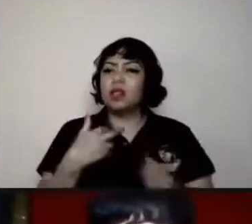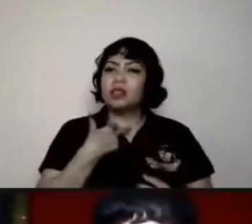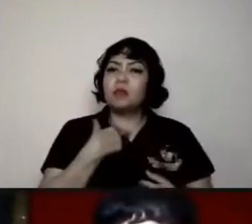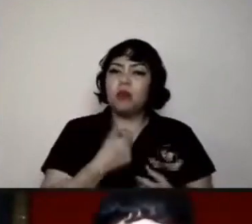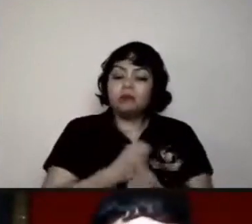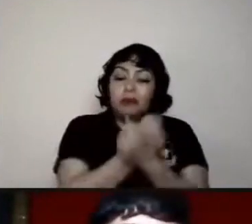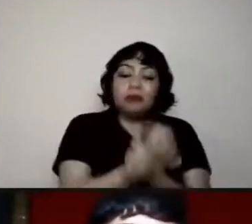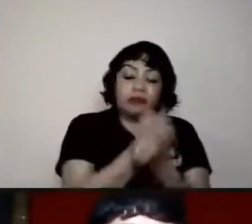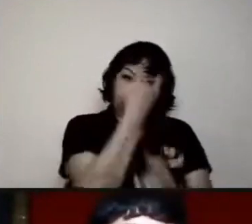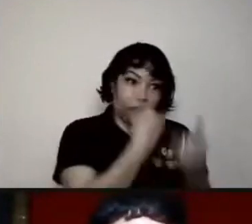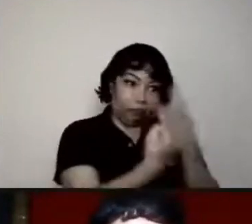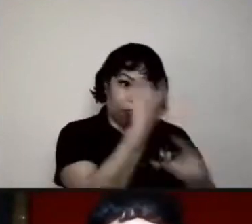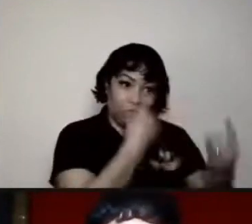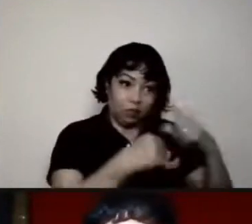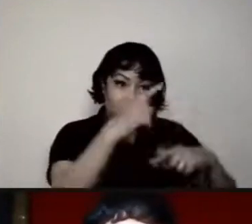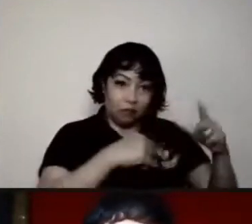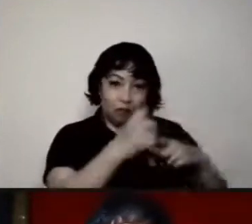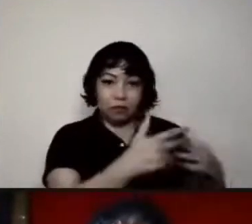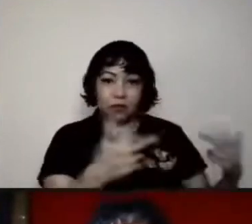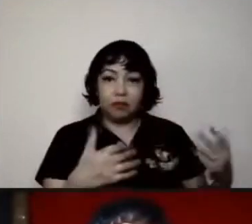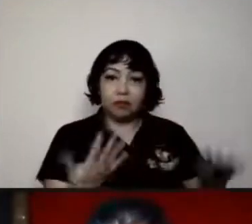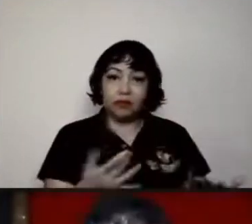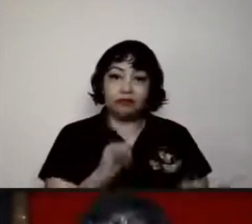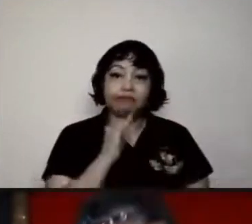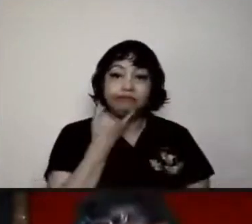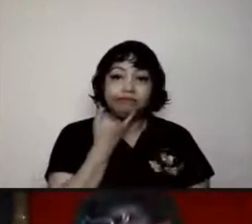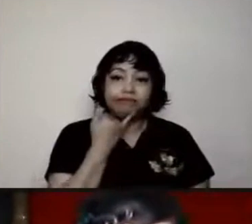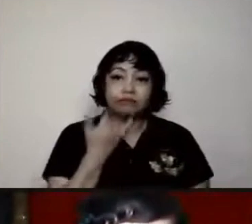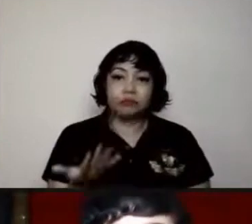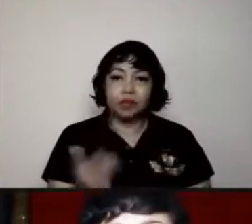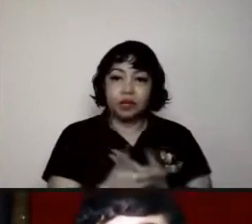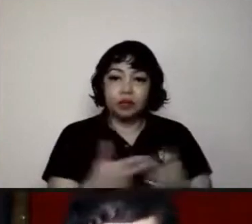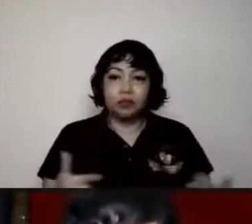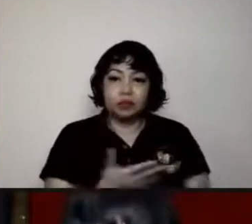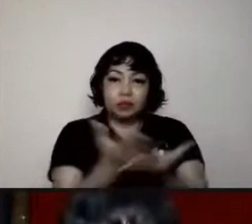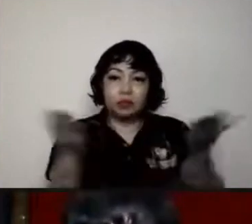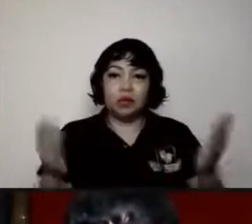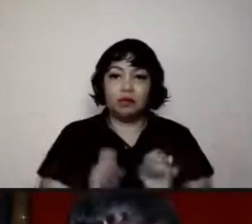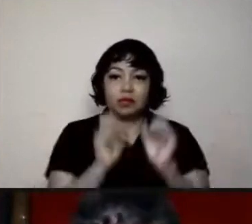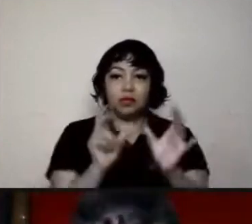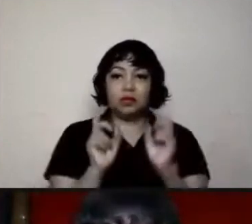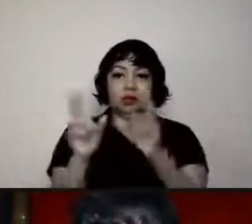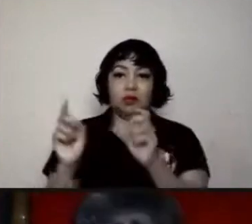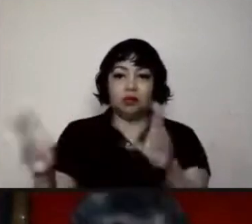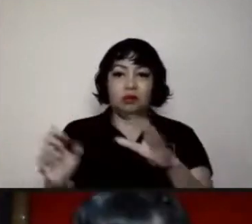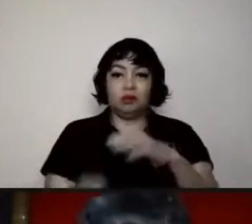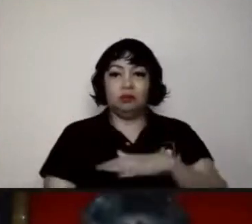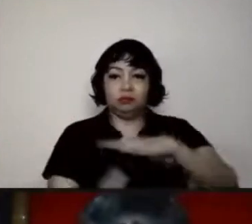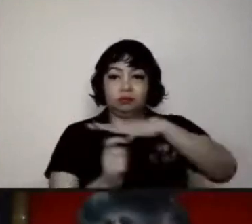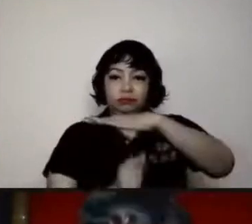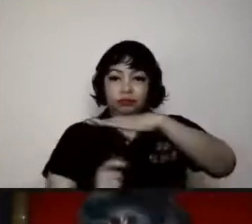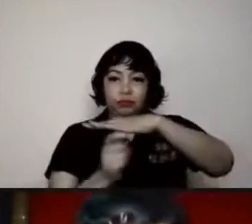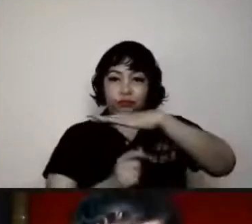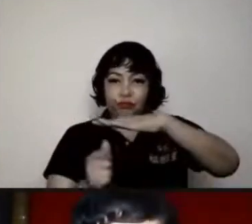coisas materiais. Porque, infelizmente, as coisas estão aí, né? Sendo vendidas, o capitalismo selvagem está cada vez